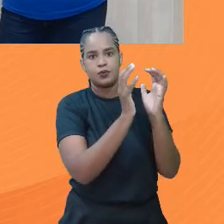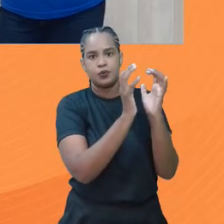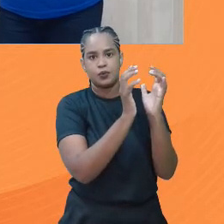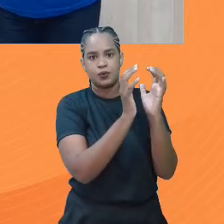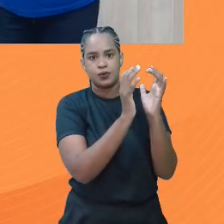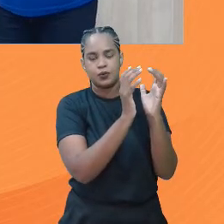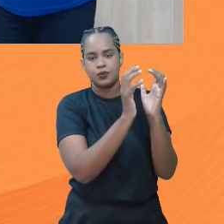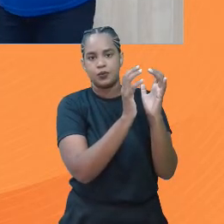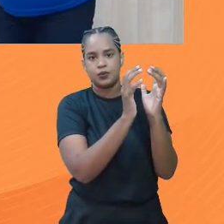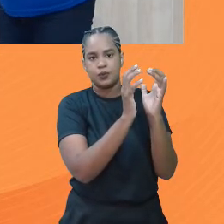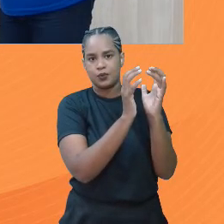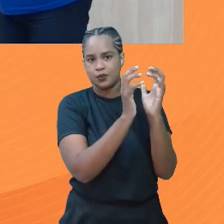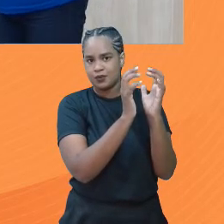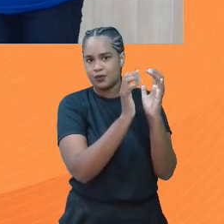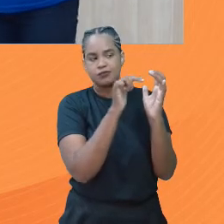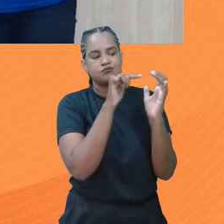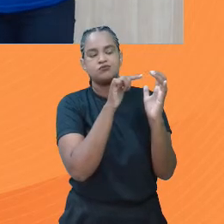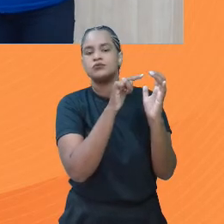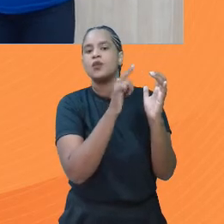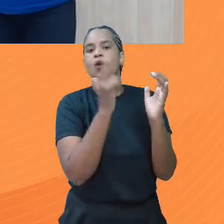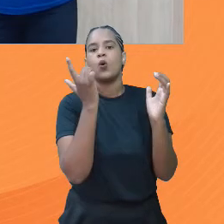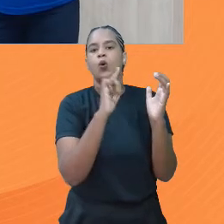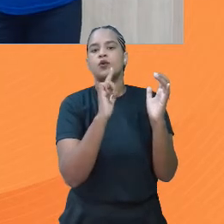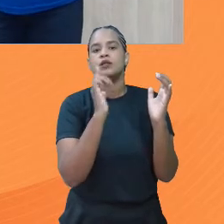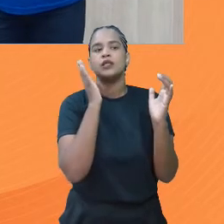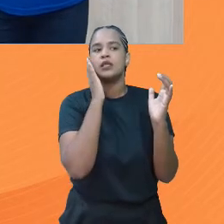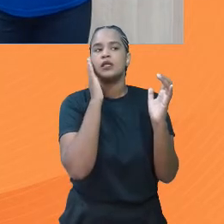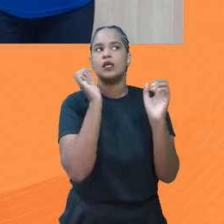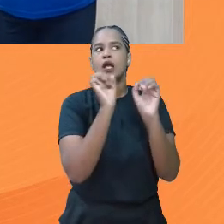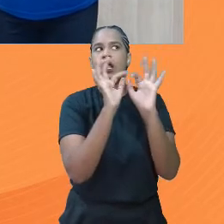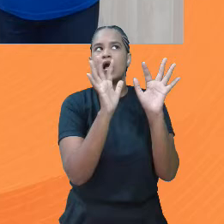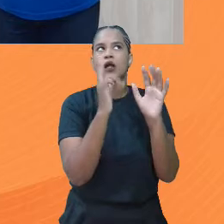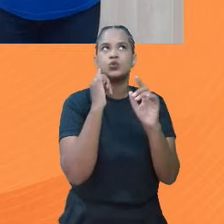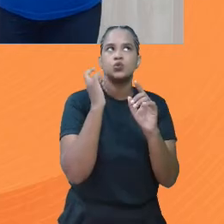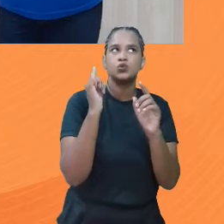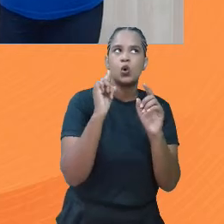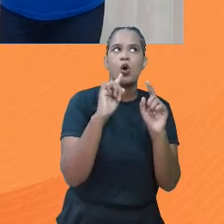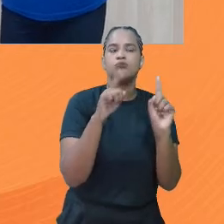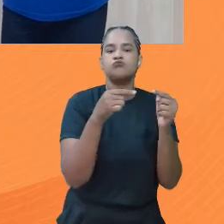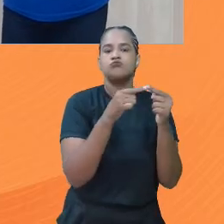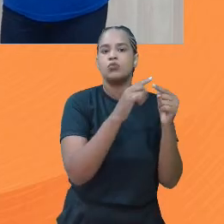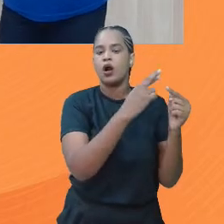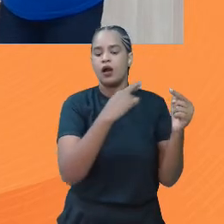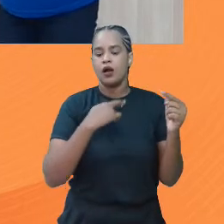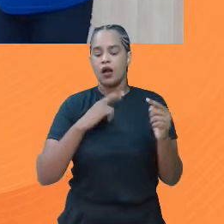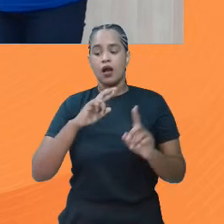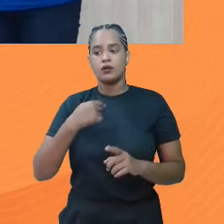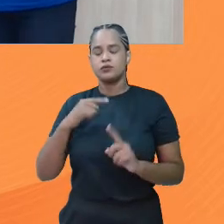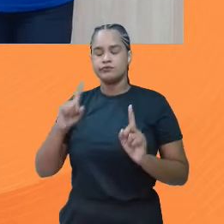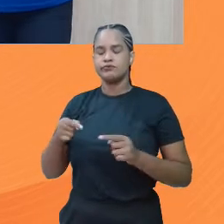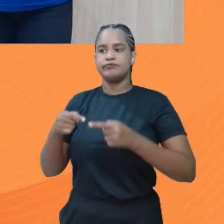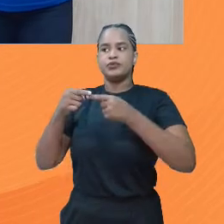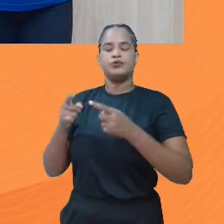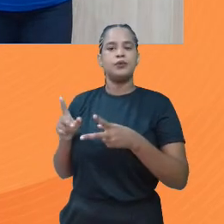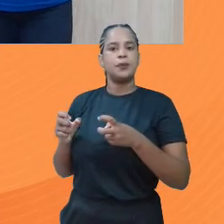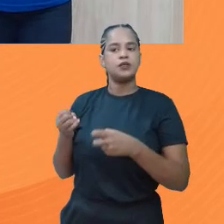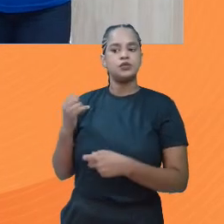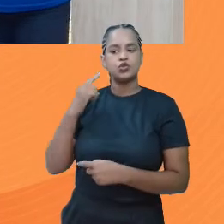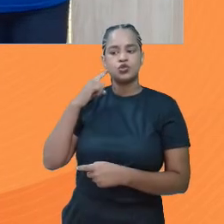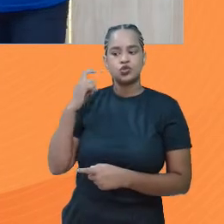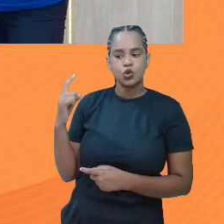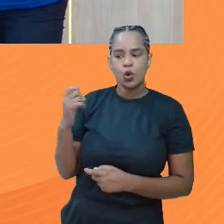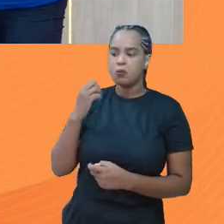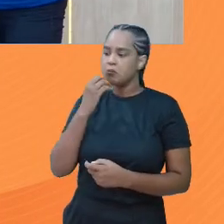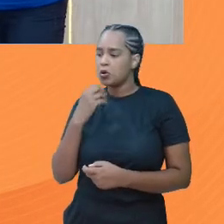nosso cérebro. Lá, o nosso cérebro vai codificar e vai enviar a resposta e a gente vai perceber se aquele som